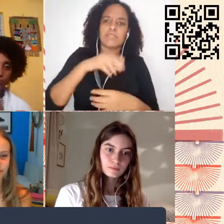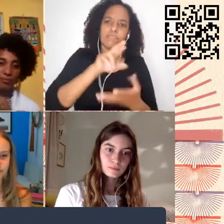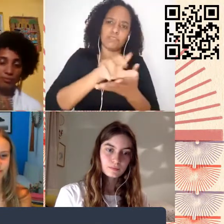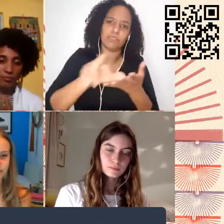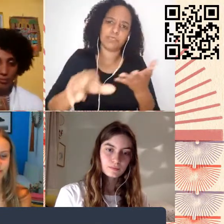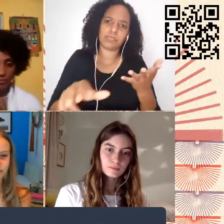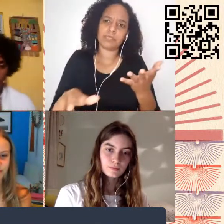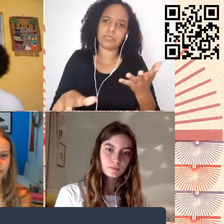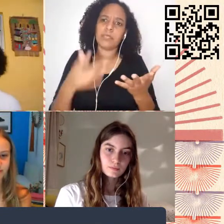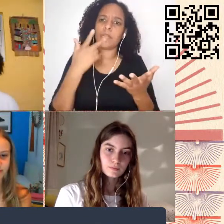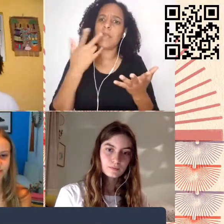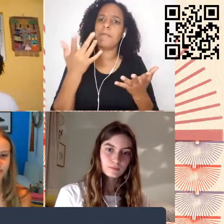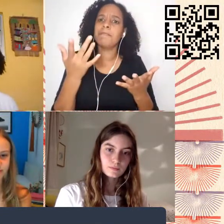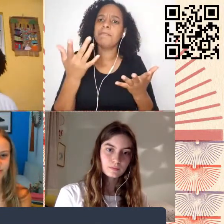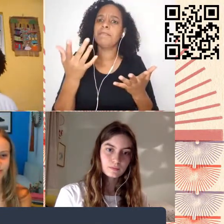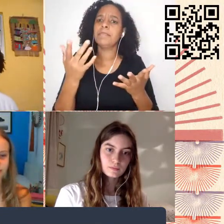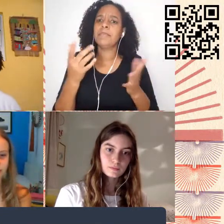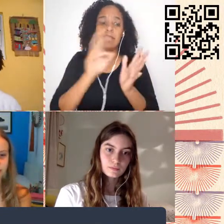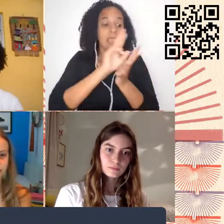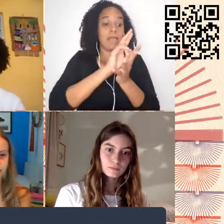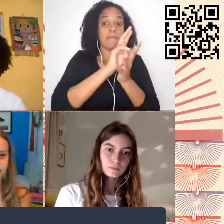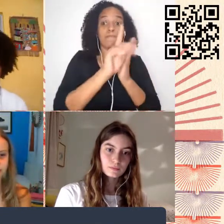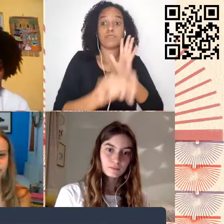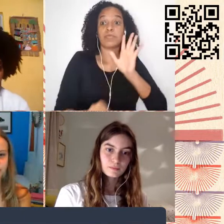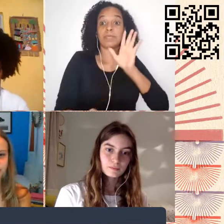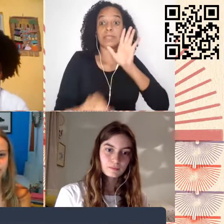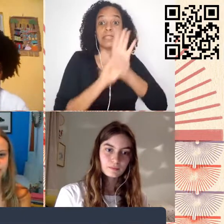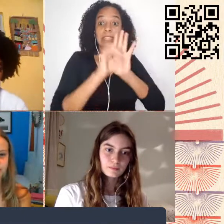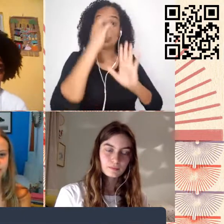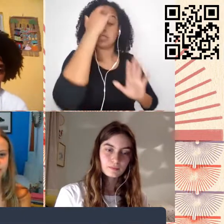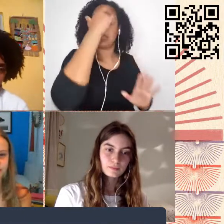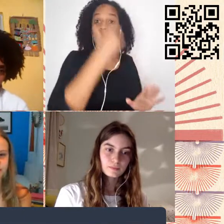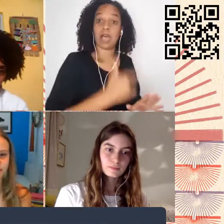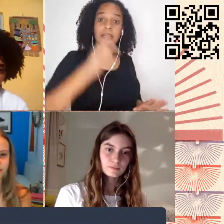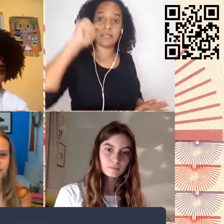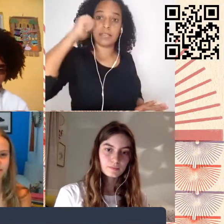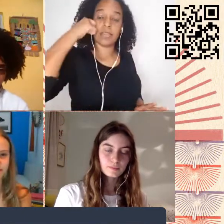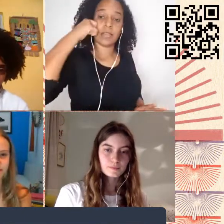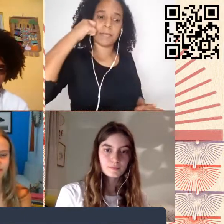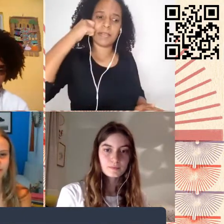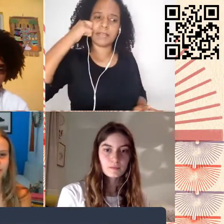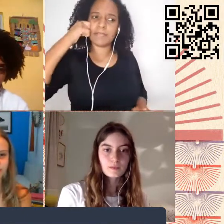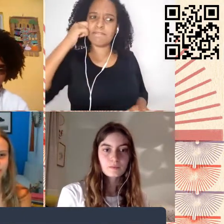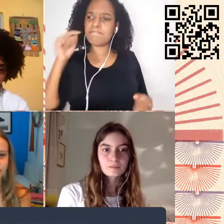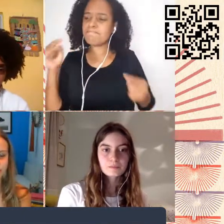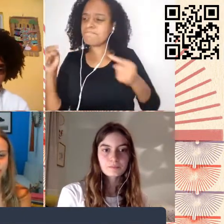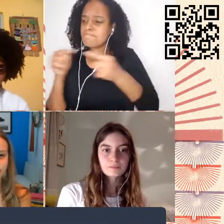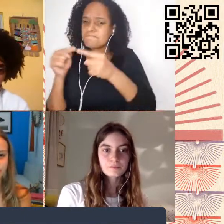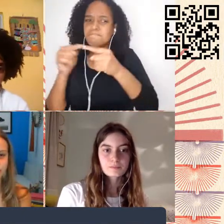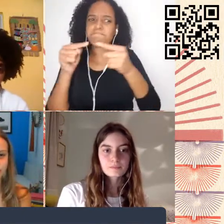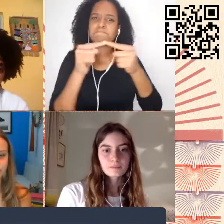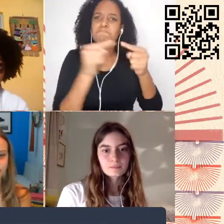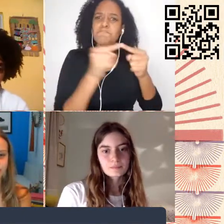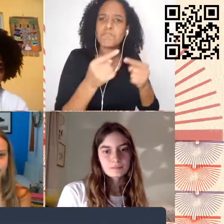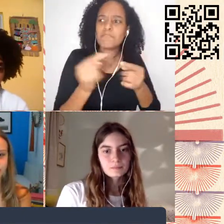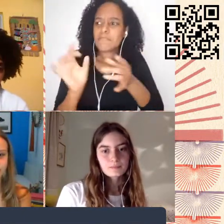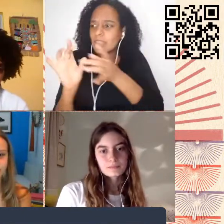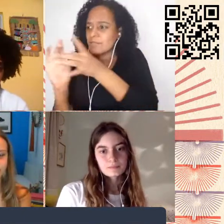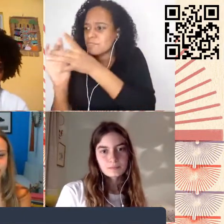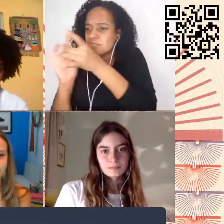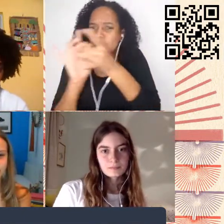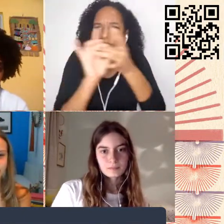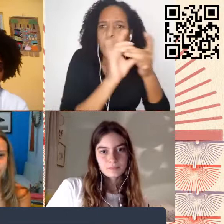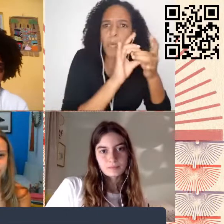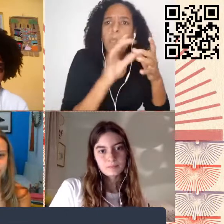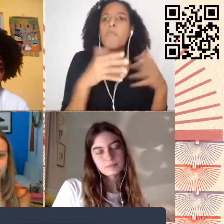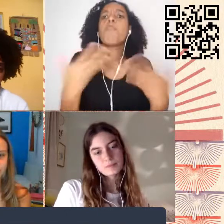qual o fio que costura as múltiplas identidades negras. Acho que a gente já passeou por aí,